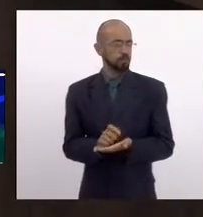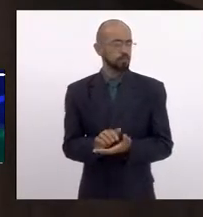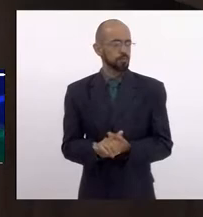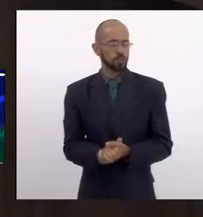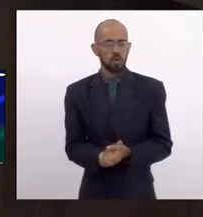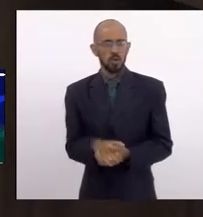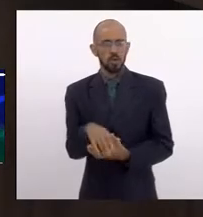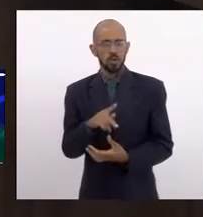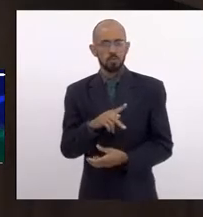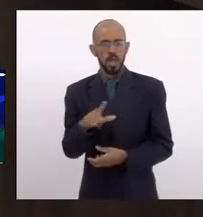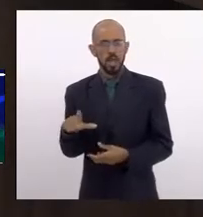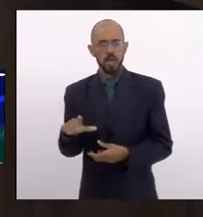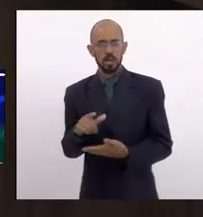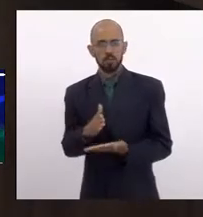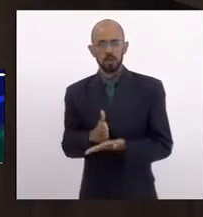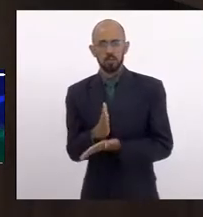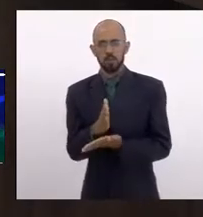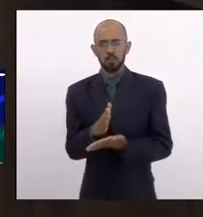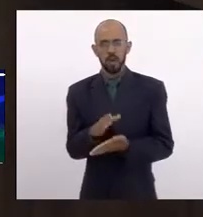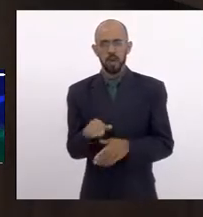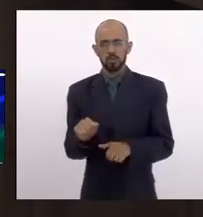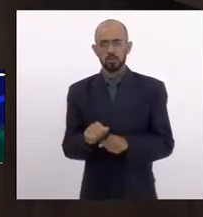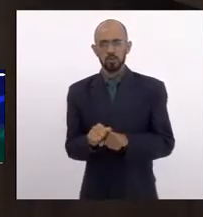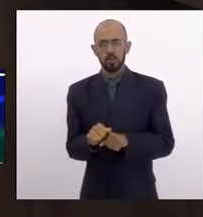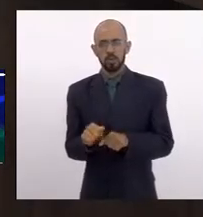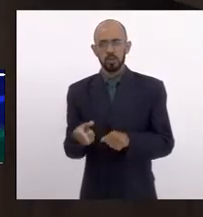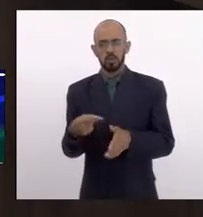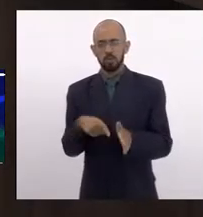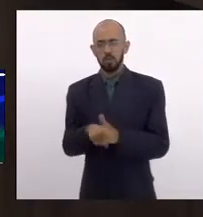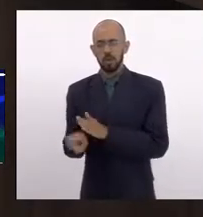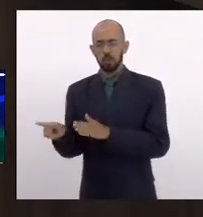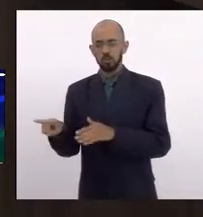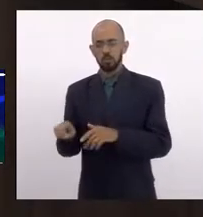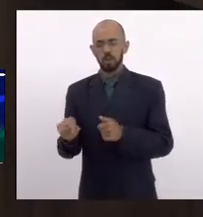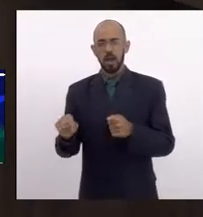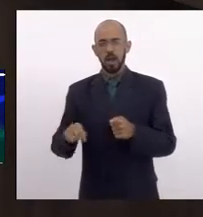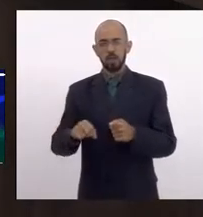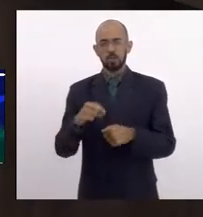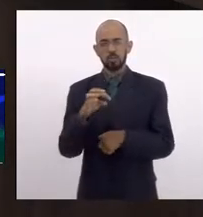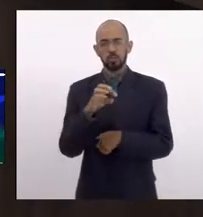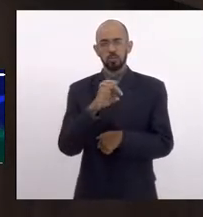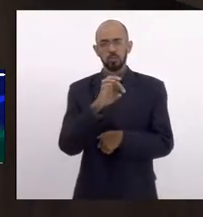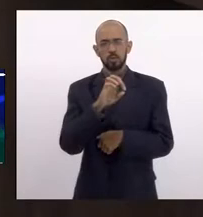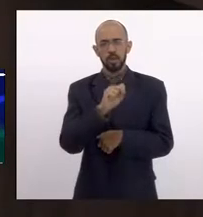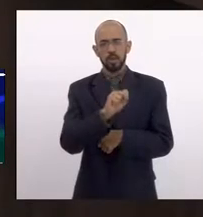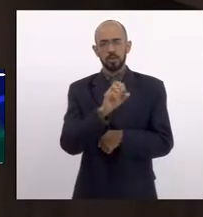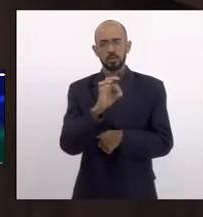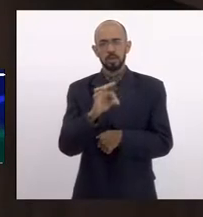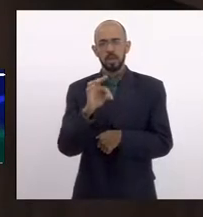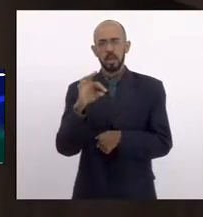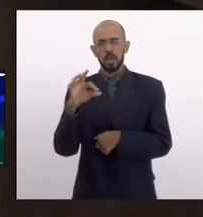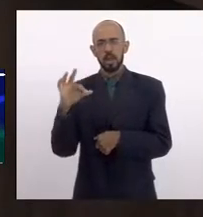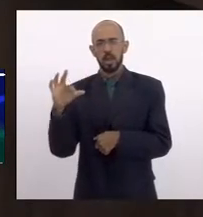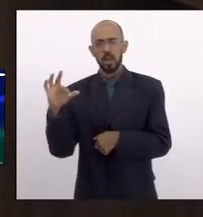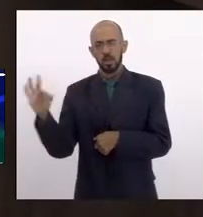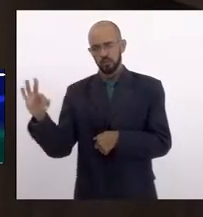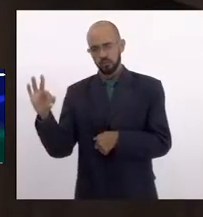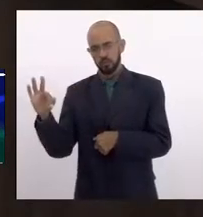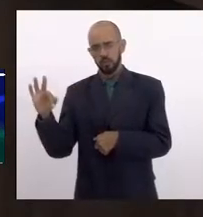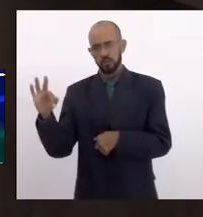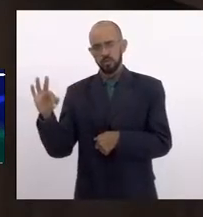o projeto aprovado e foi contestado no Supremo Tribunal Federal e o Supremo Tribunal